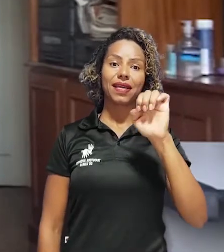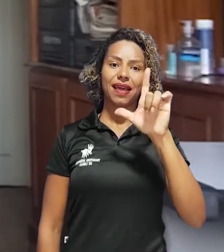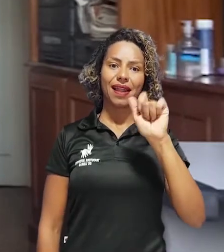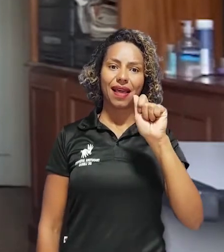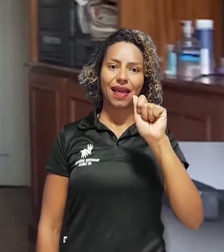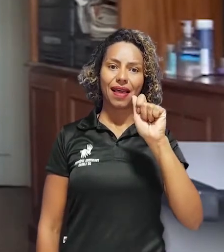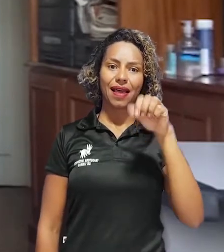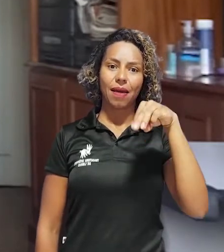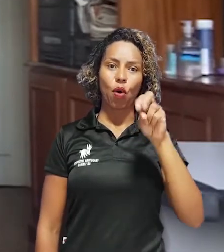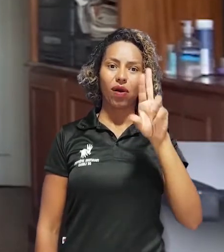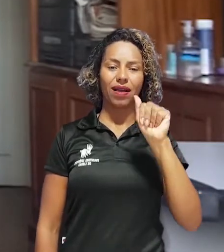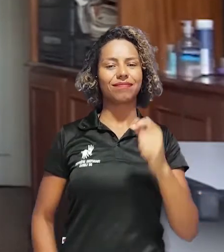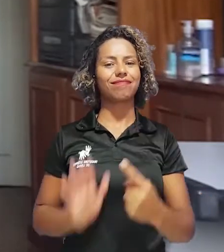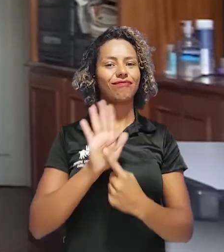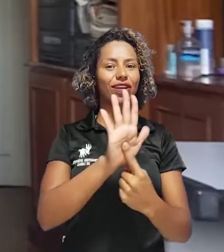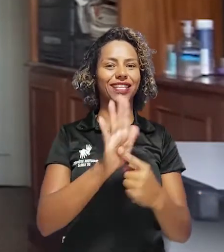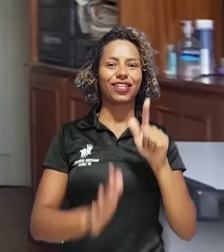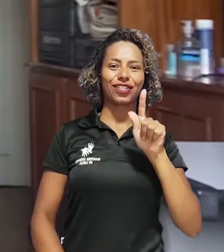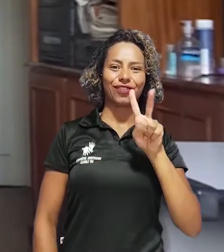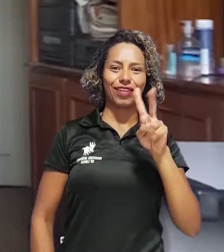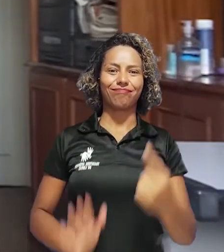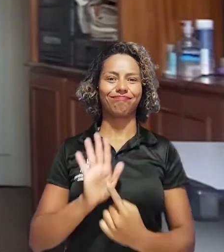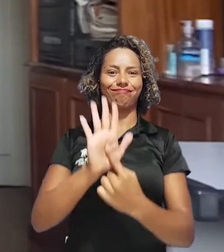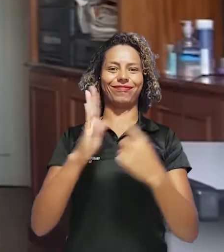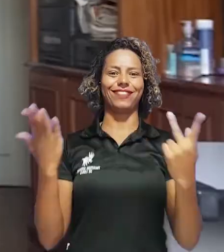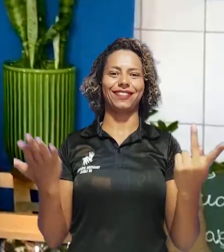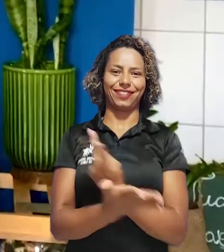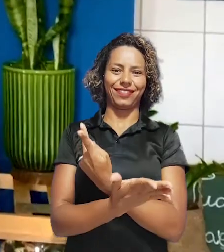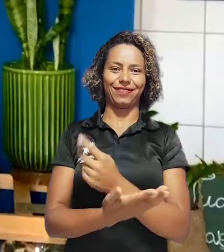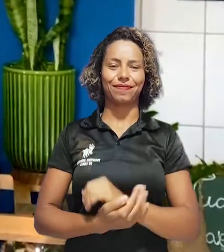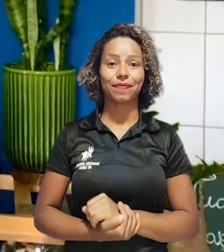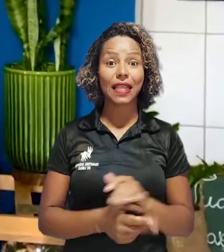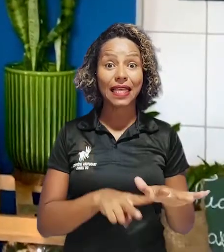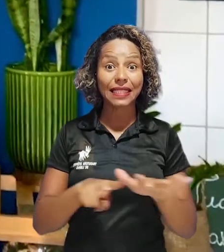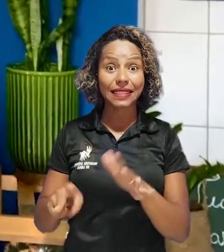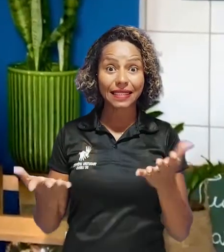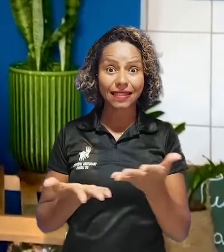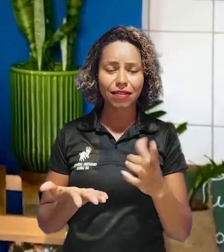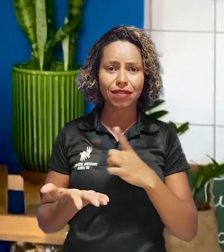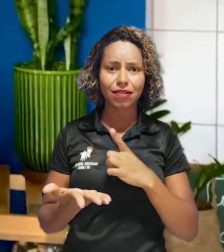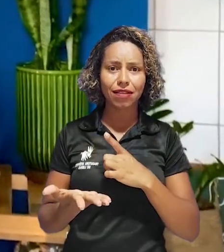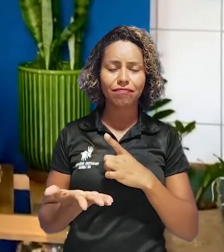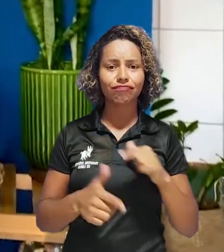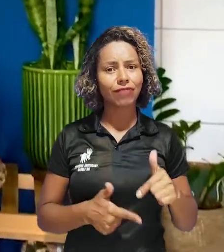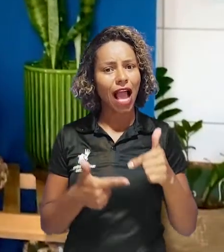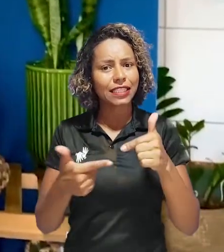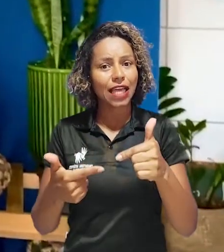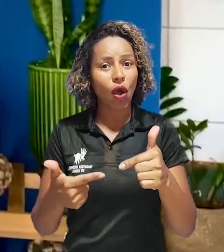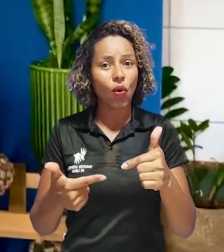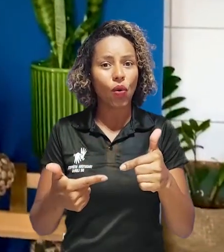Moura que traz o destaque de Governador Valadares Olá Gabriela foi Letícia nesta semana a gente